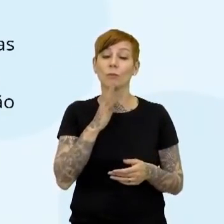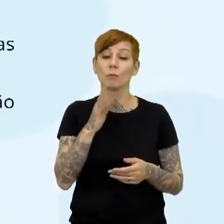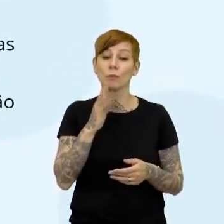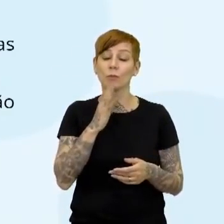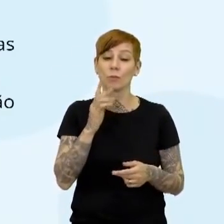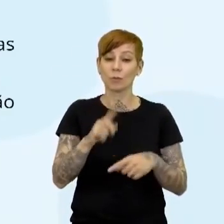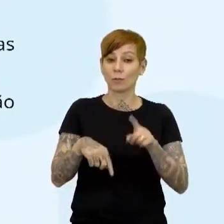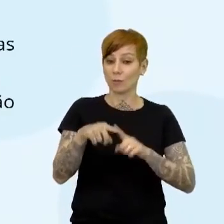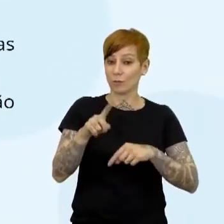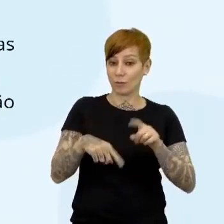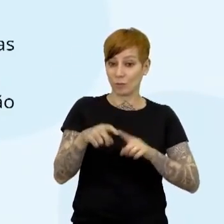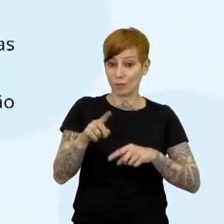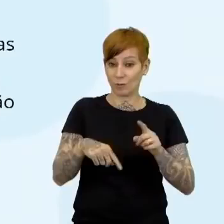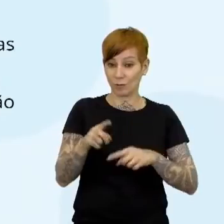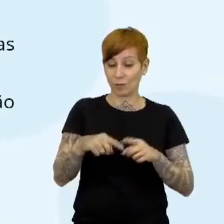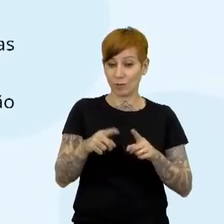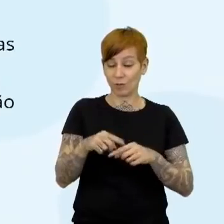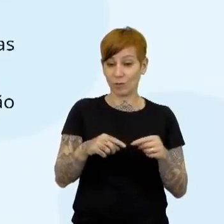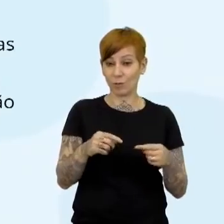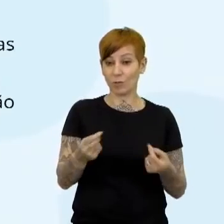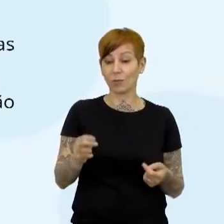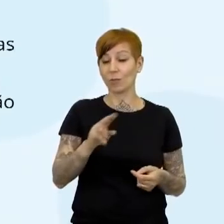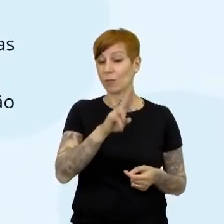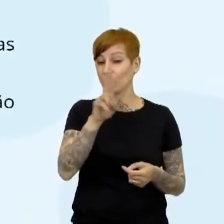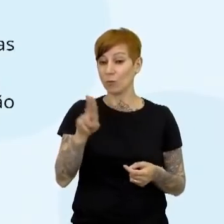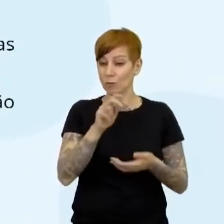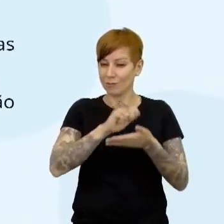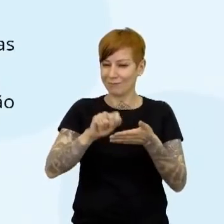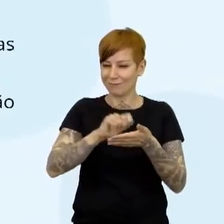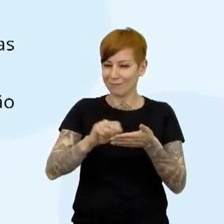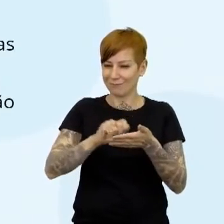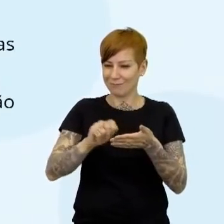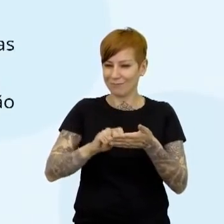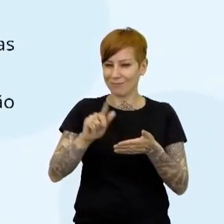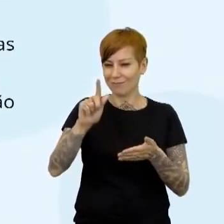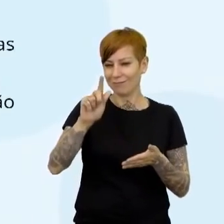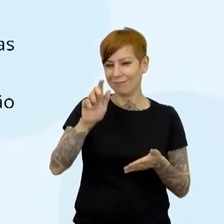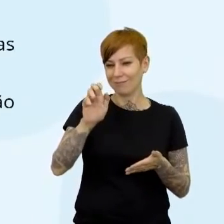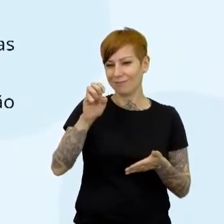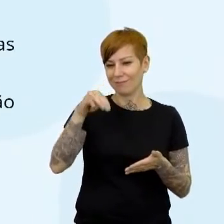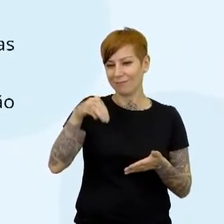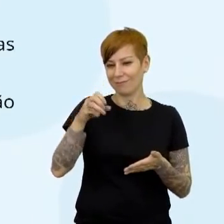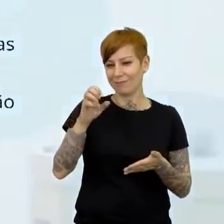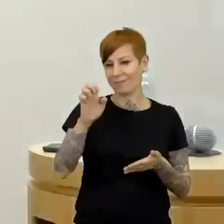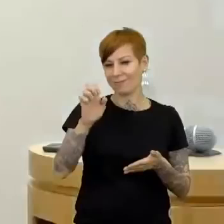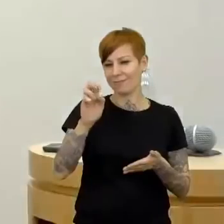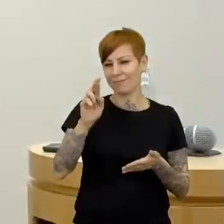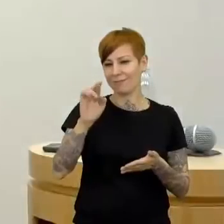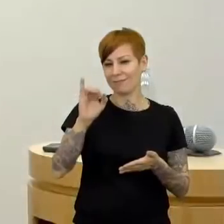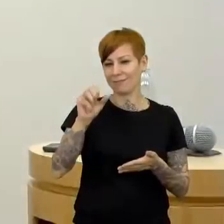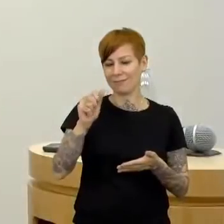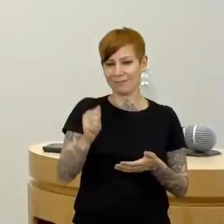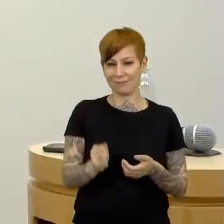produtos notáveis e representá-los geometricamente usando estas peças são três os produtos notáveis